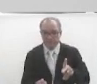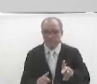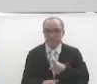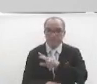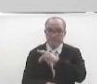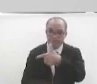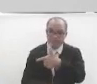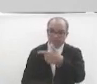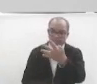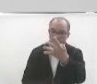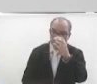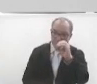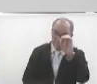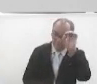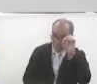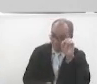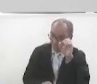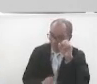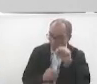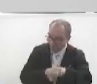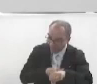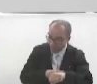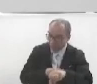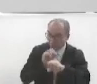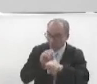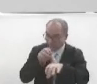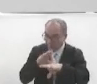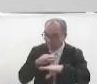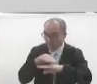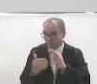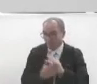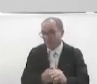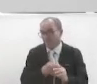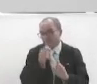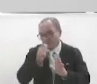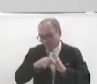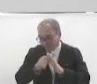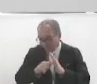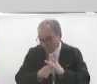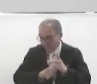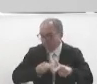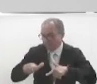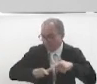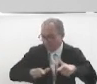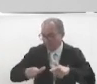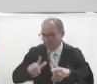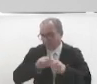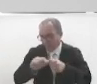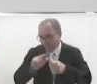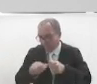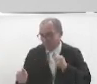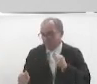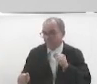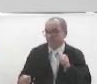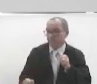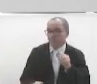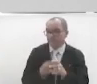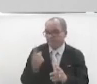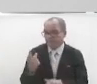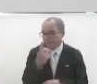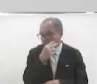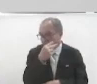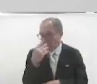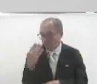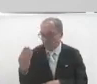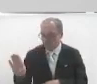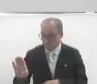mínimo de 240 horas educação conforme os critérios normatizados no parágrafo 1º deste artigo e também suprime essa linha